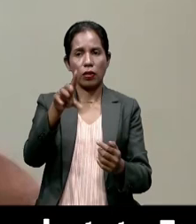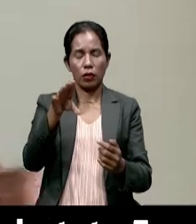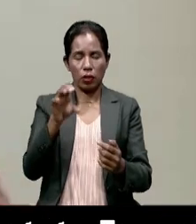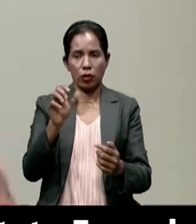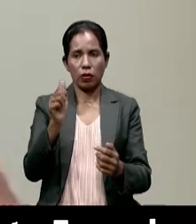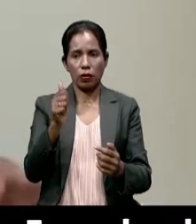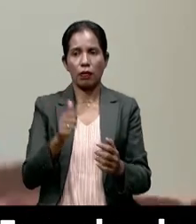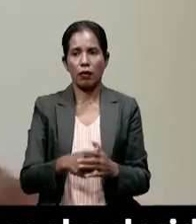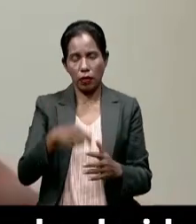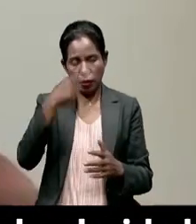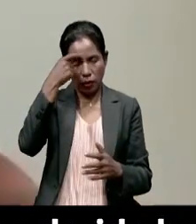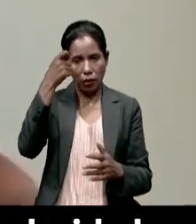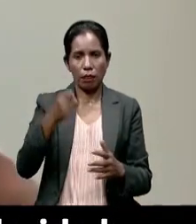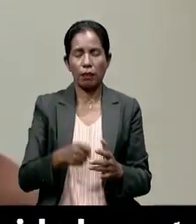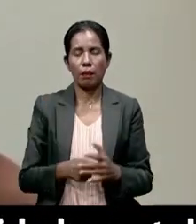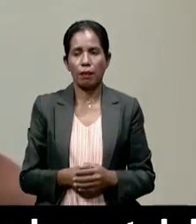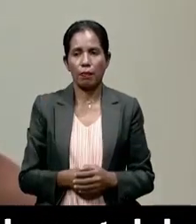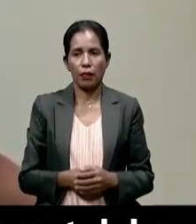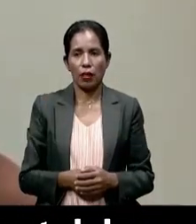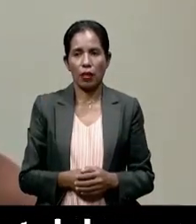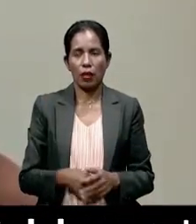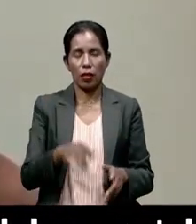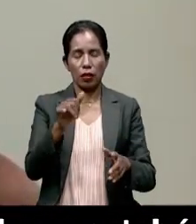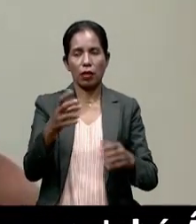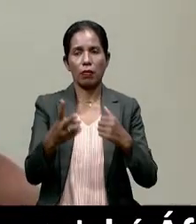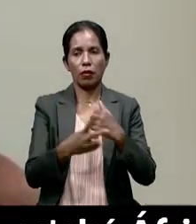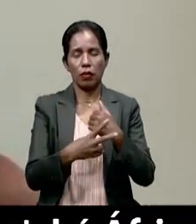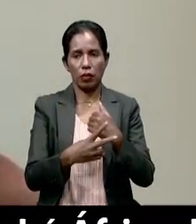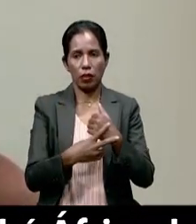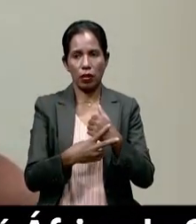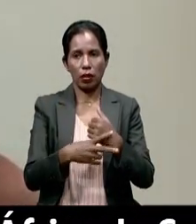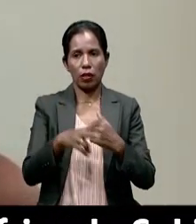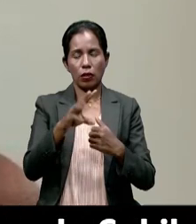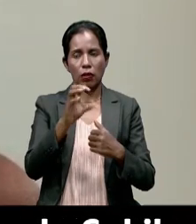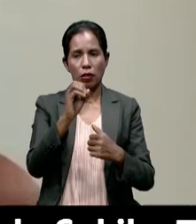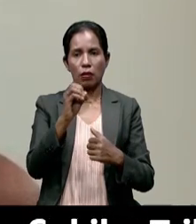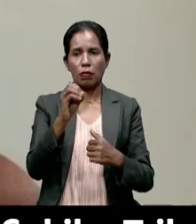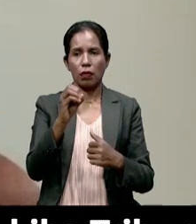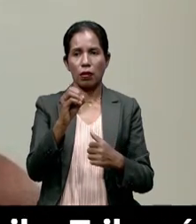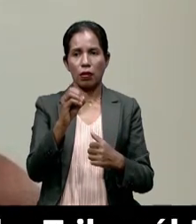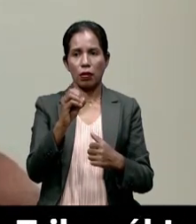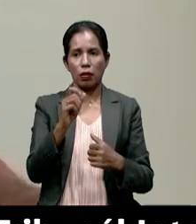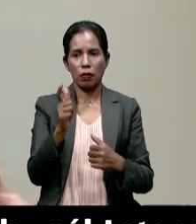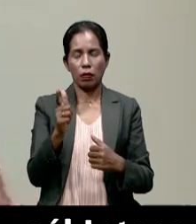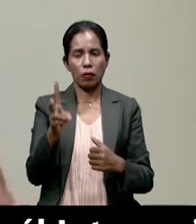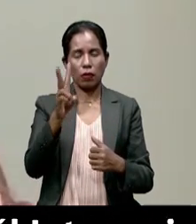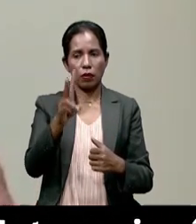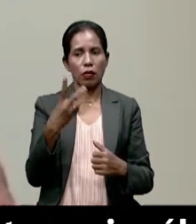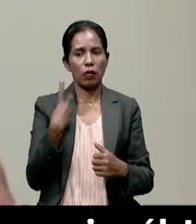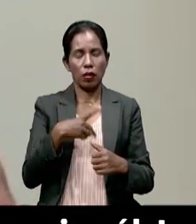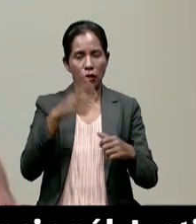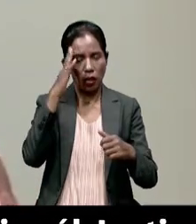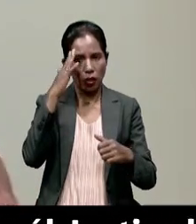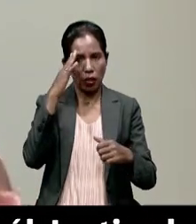710 kilogram. Tambah sengarai ia 12 mil ia 22 ini ia masih tata ne